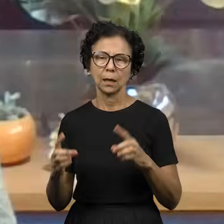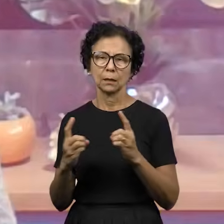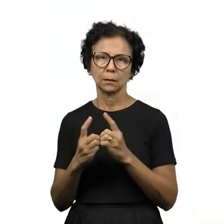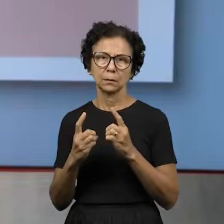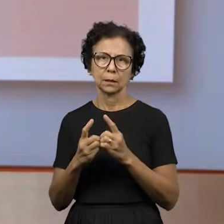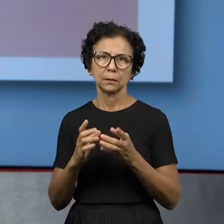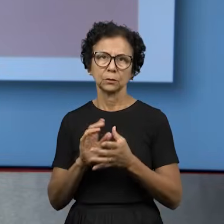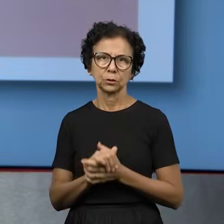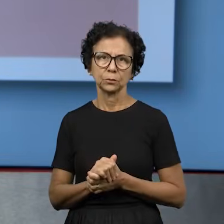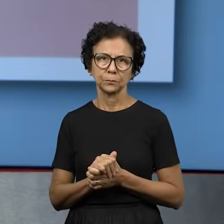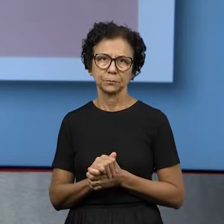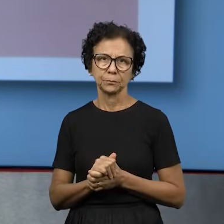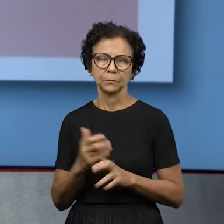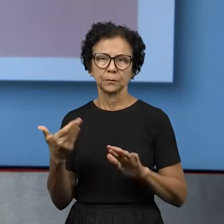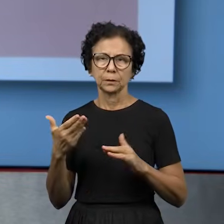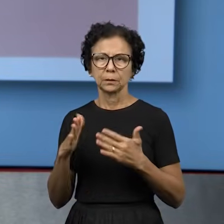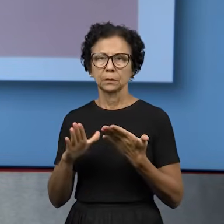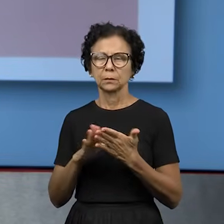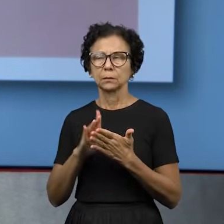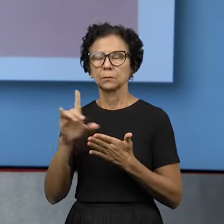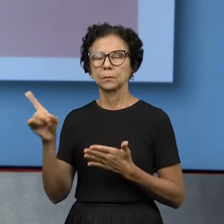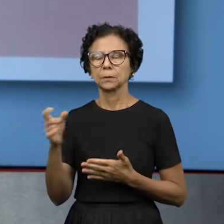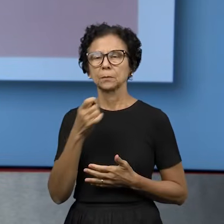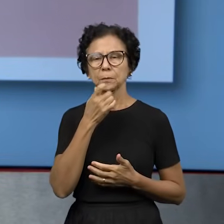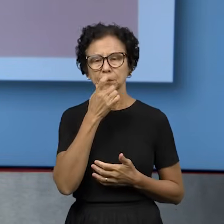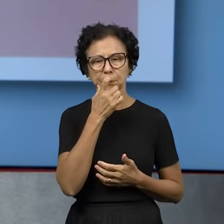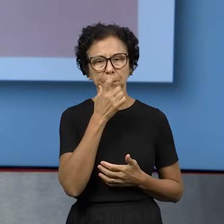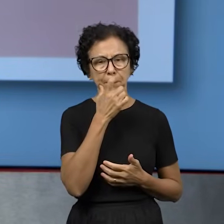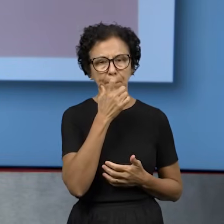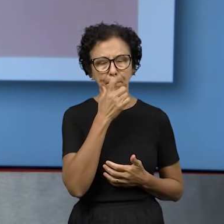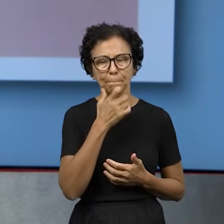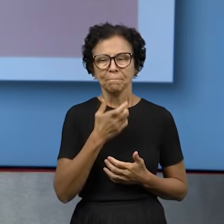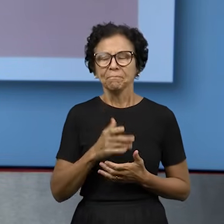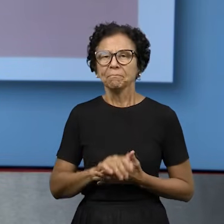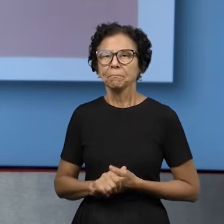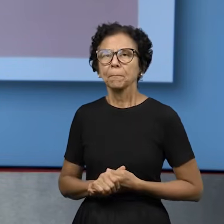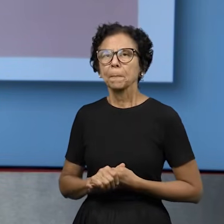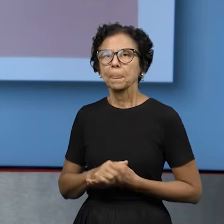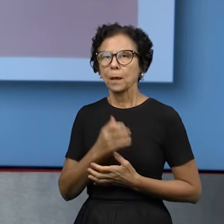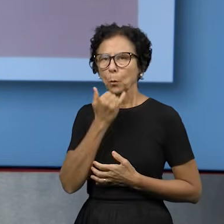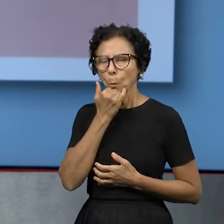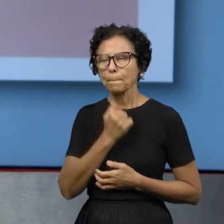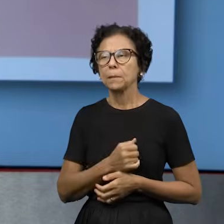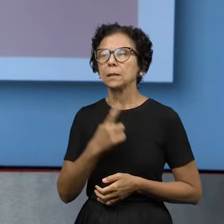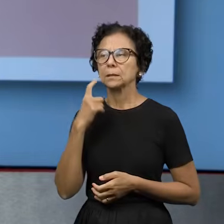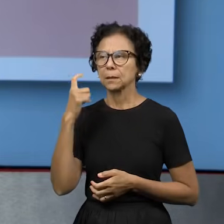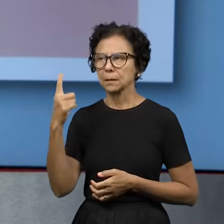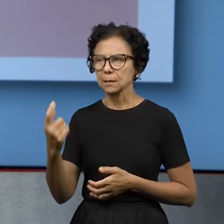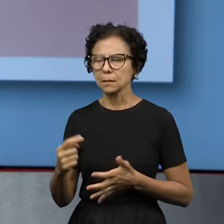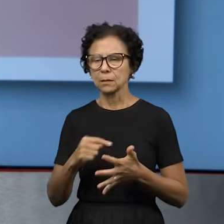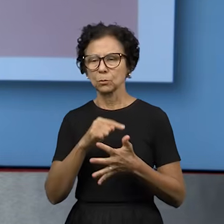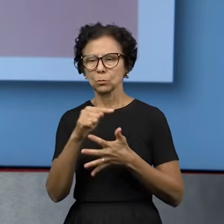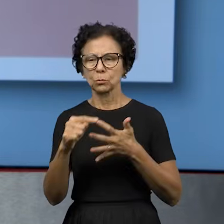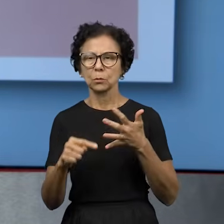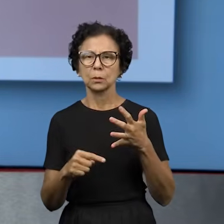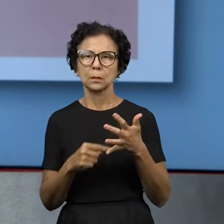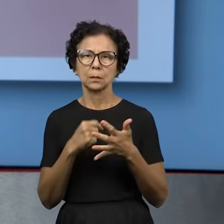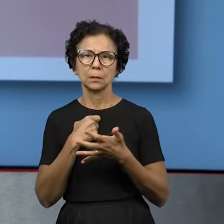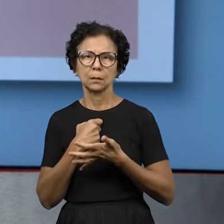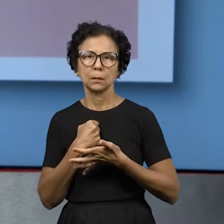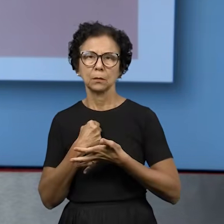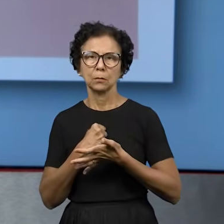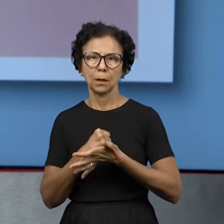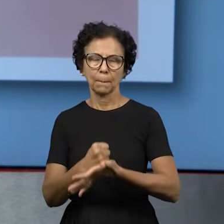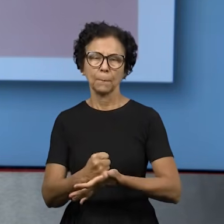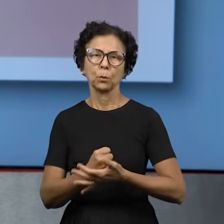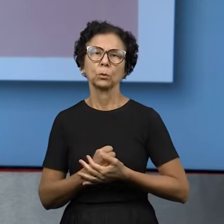da palavra. Doutora Amin, é muito interessante perceber como esses eixos revelam a verdadeira